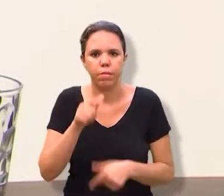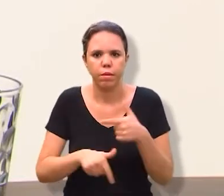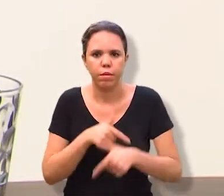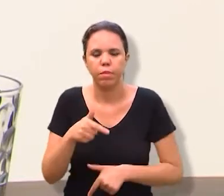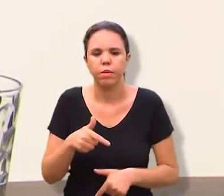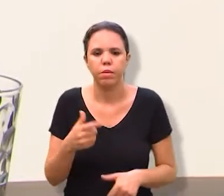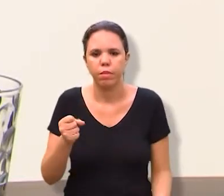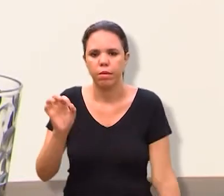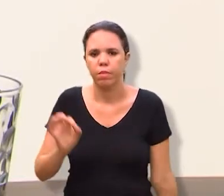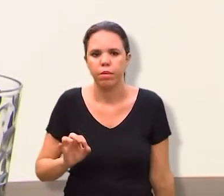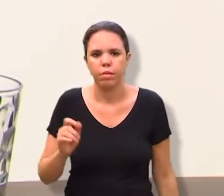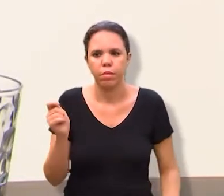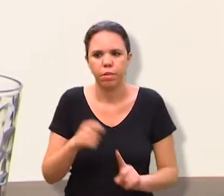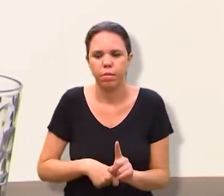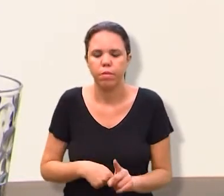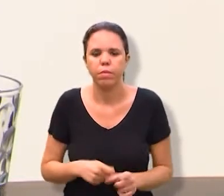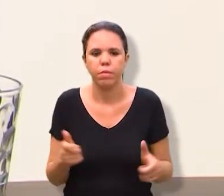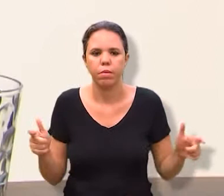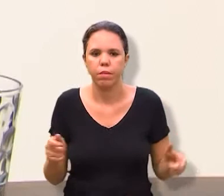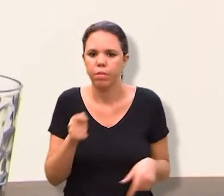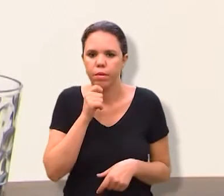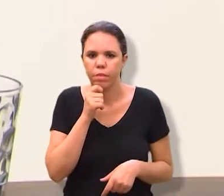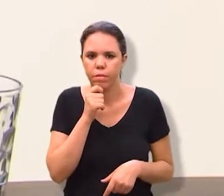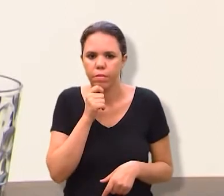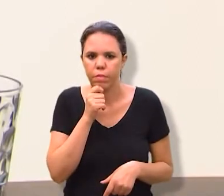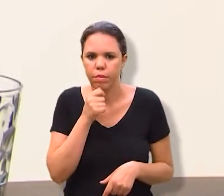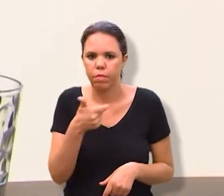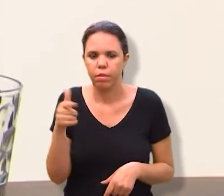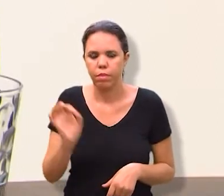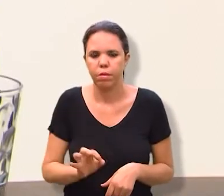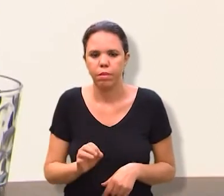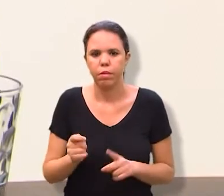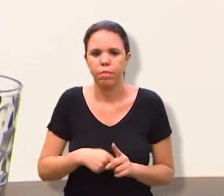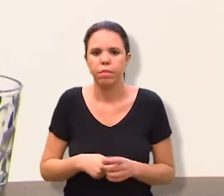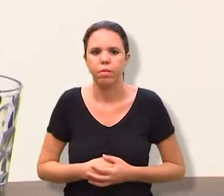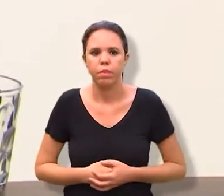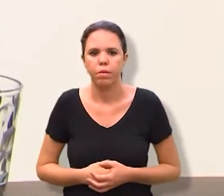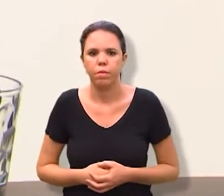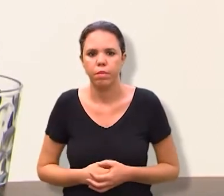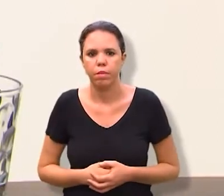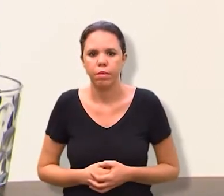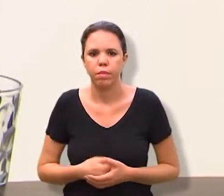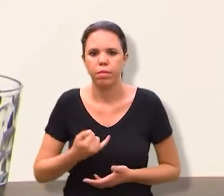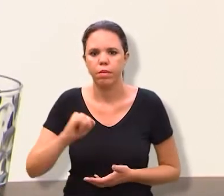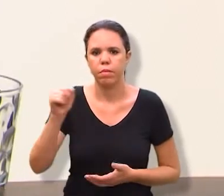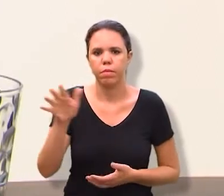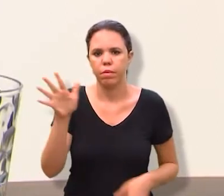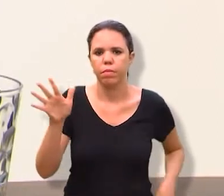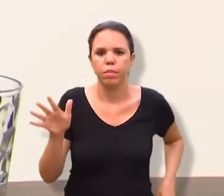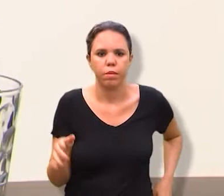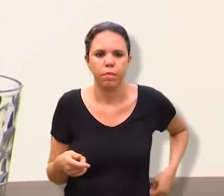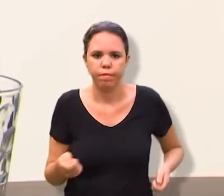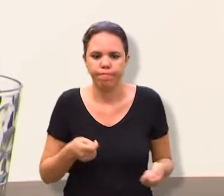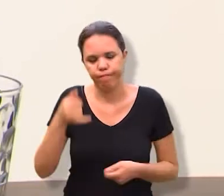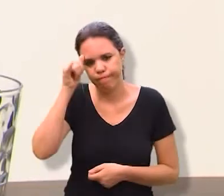conseguem trabalhar a faixa de 8% ao mês, mas a grande maioria ainda está na faixa de 12% ao mês. Então, é um juros muito alto